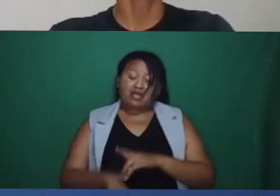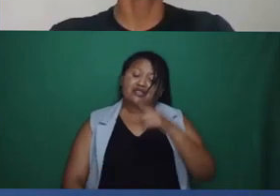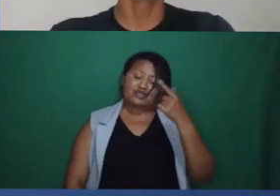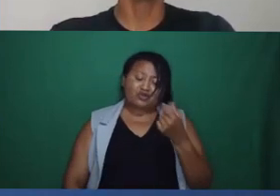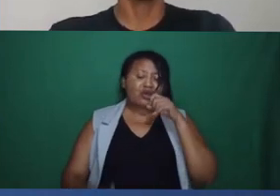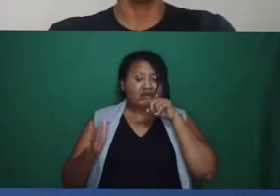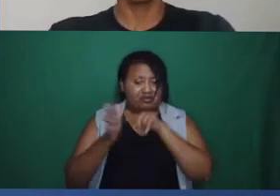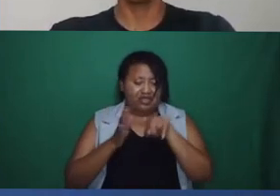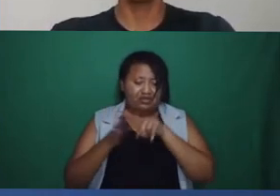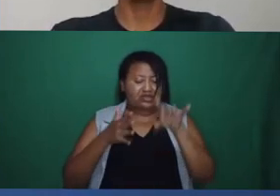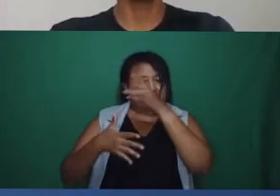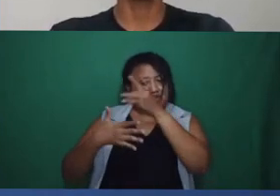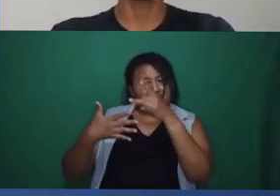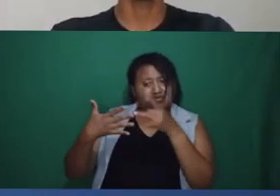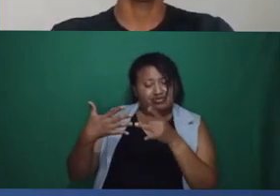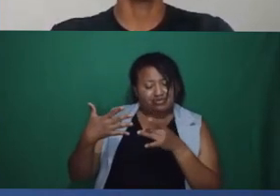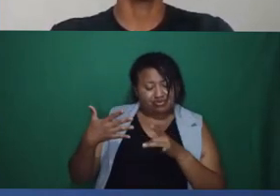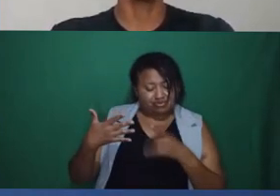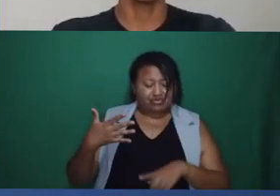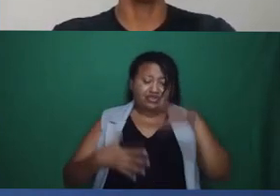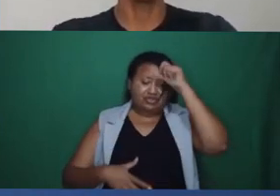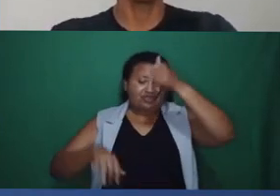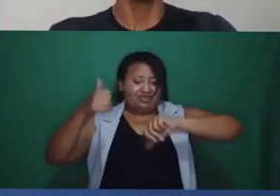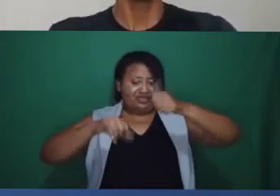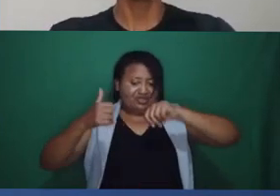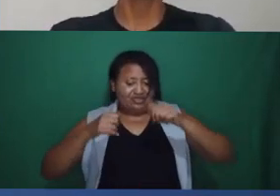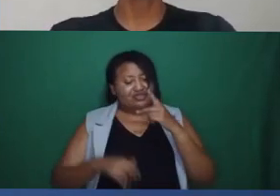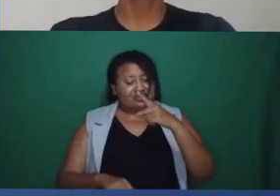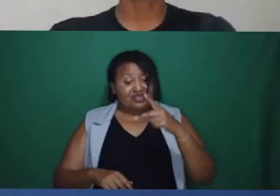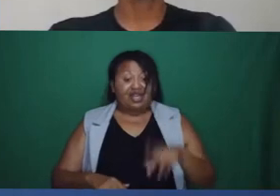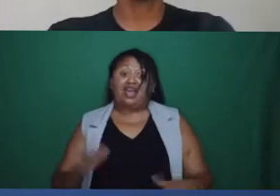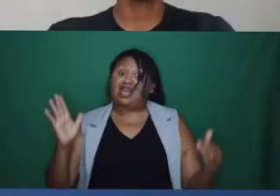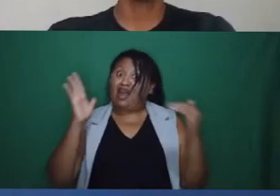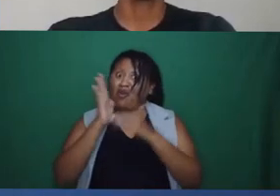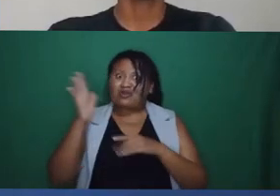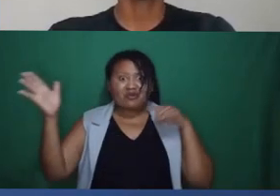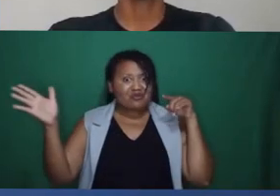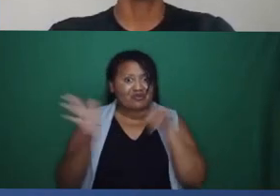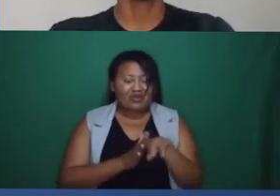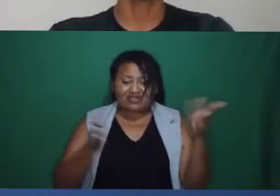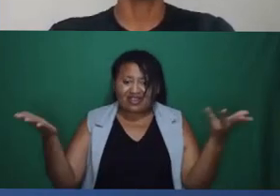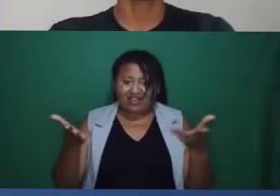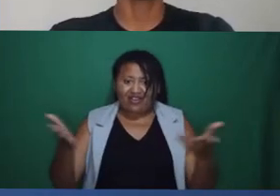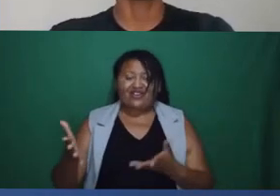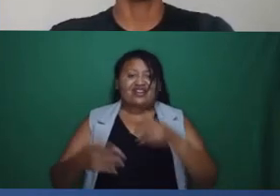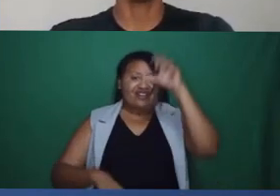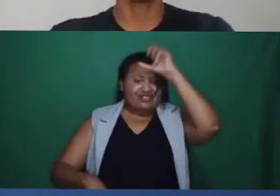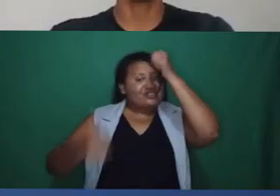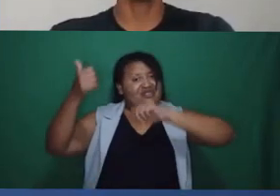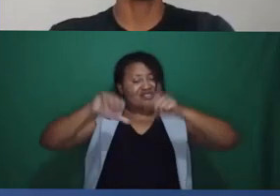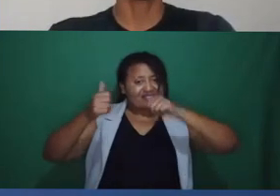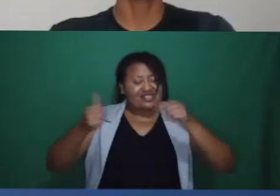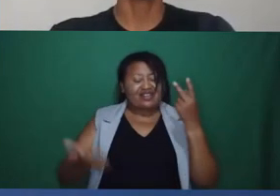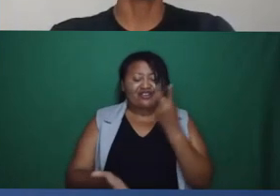resolução de Um item do simulado de vocês e a última questão do simulado que vocês